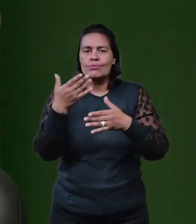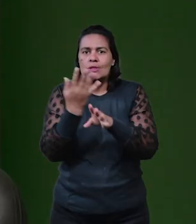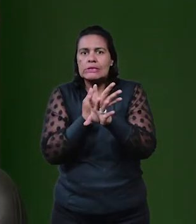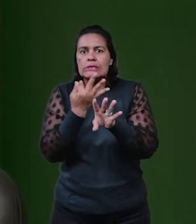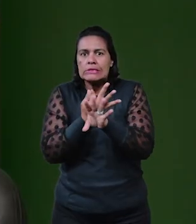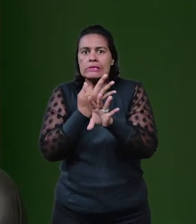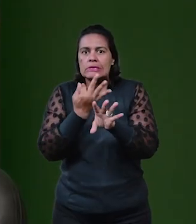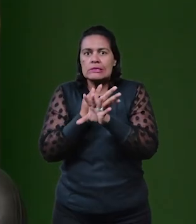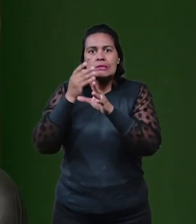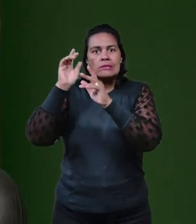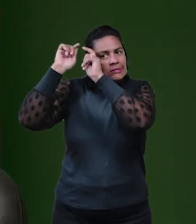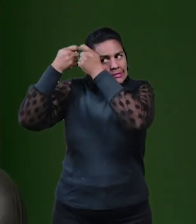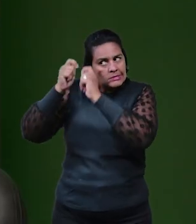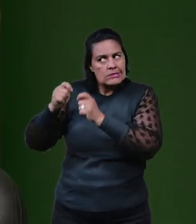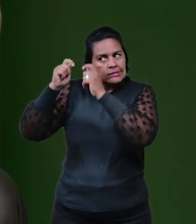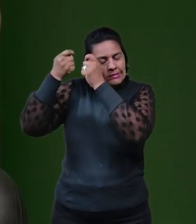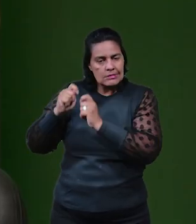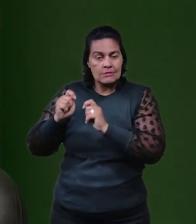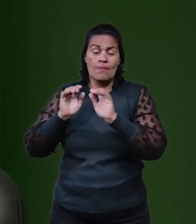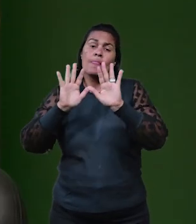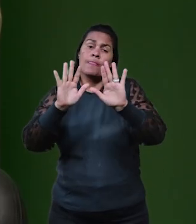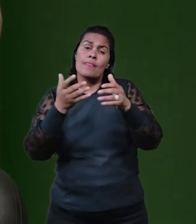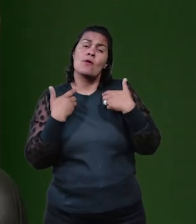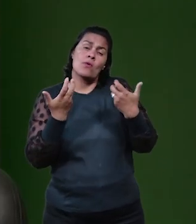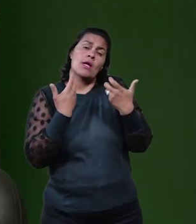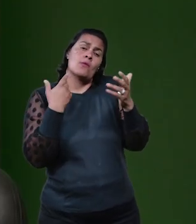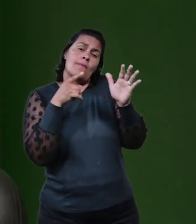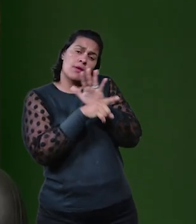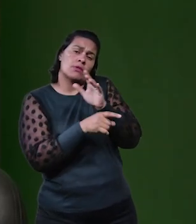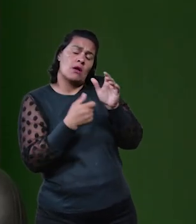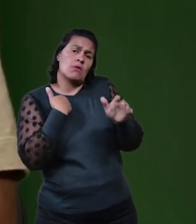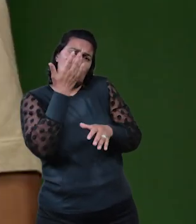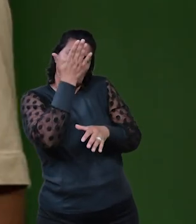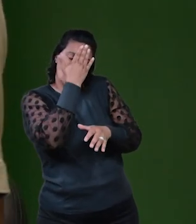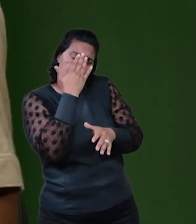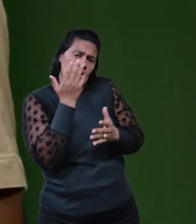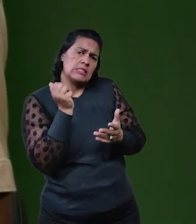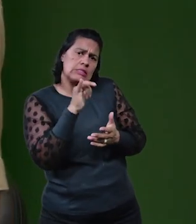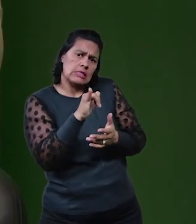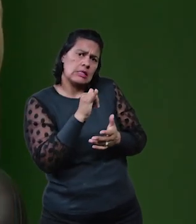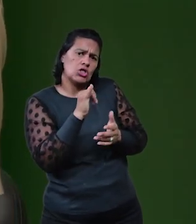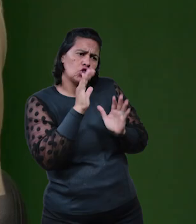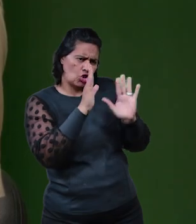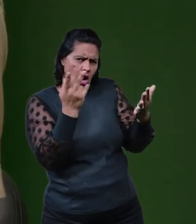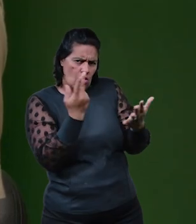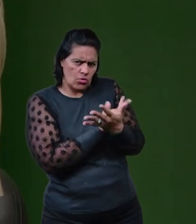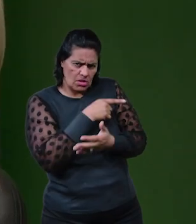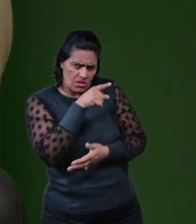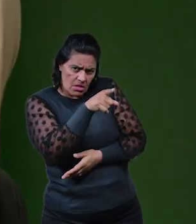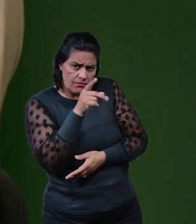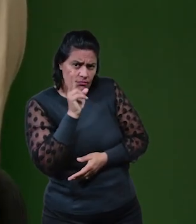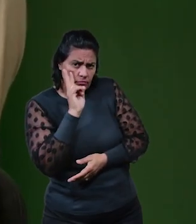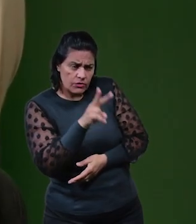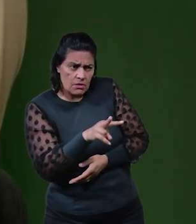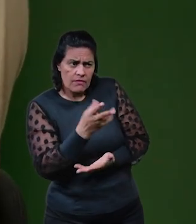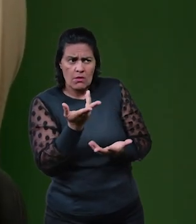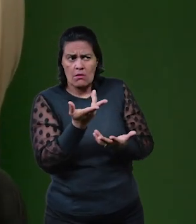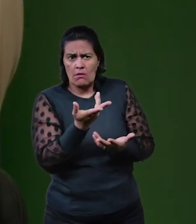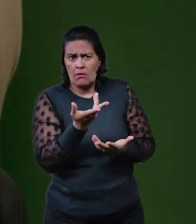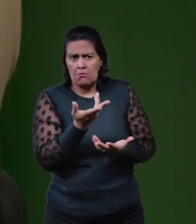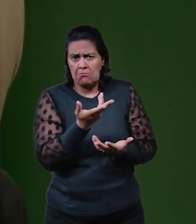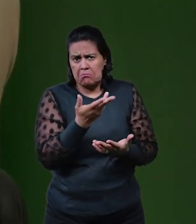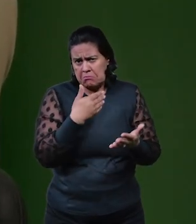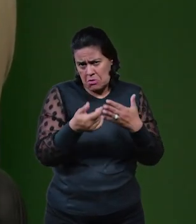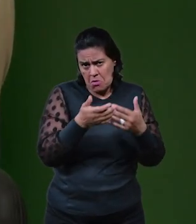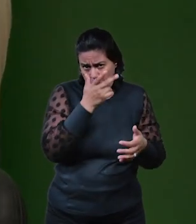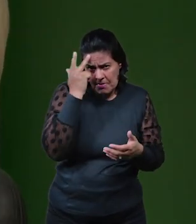se alguma cliente sua, alguma pessoa próxima já teve que passar por isso sim e o seu trabalho ajudar a